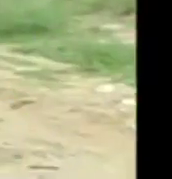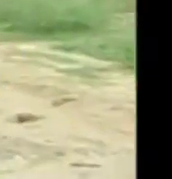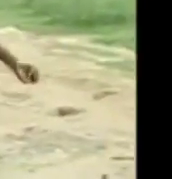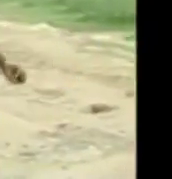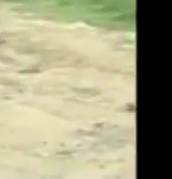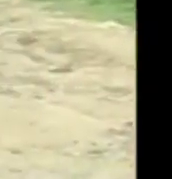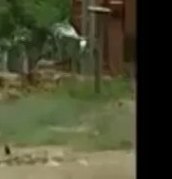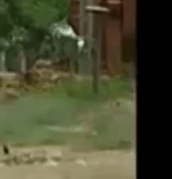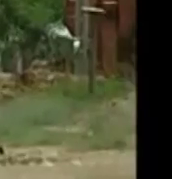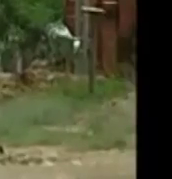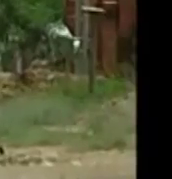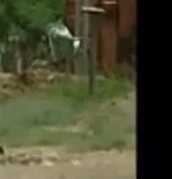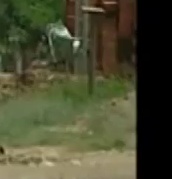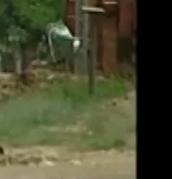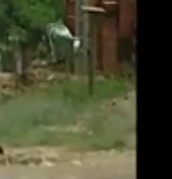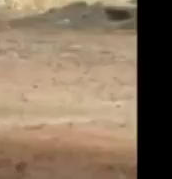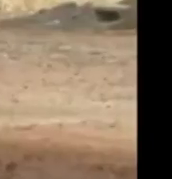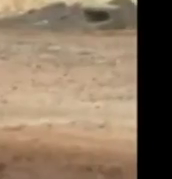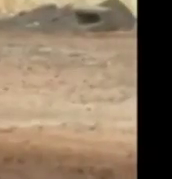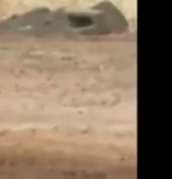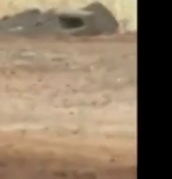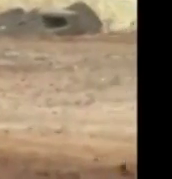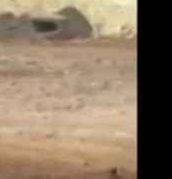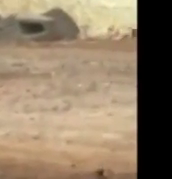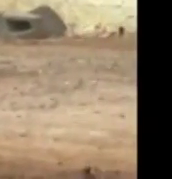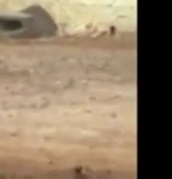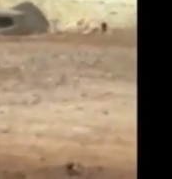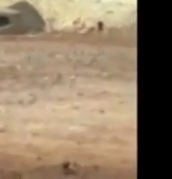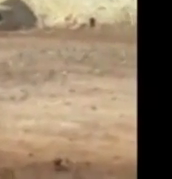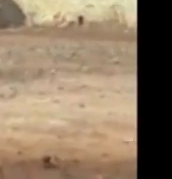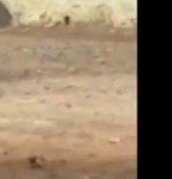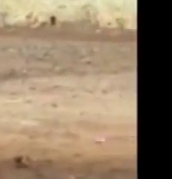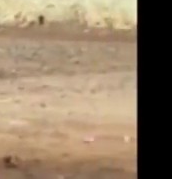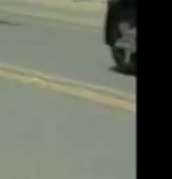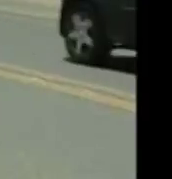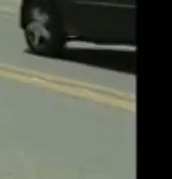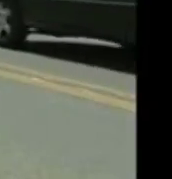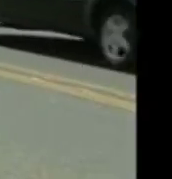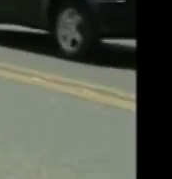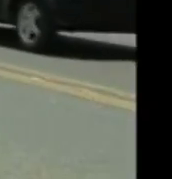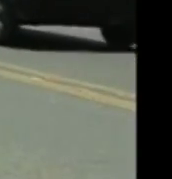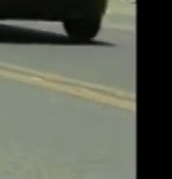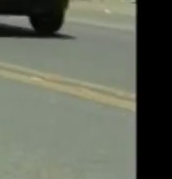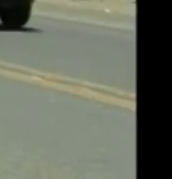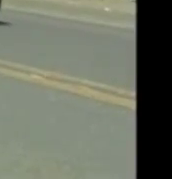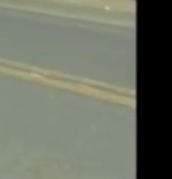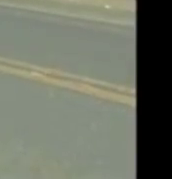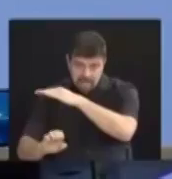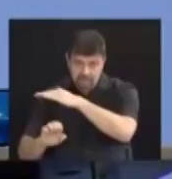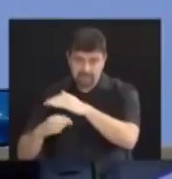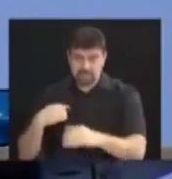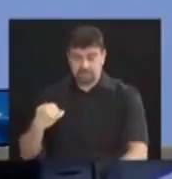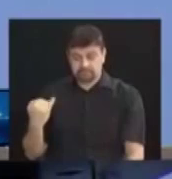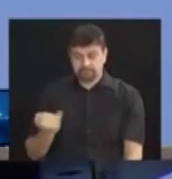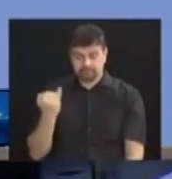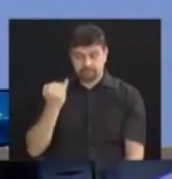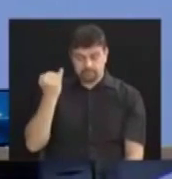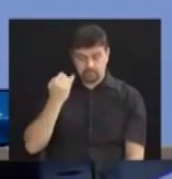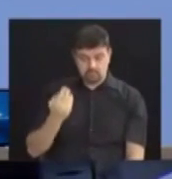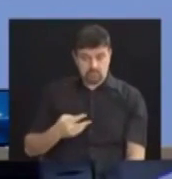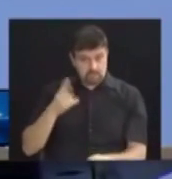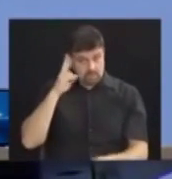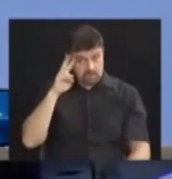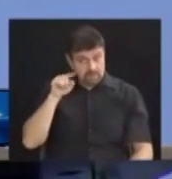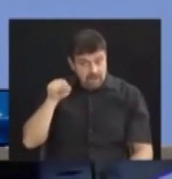Tourinho ressaltou ainda que faltam infraestrutura e serviços básicos para os moradores da região do Campo Belo. Aquela